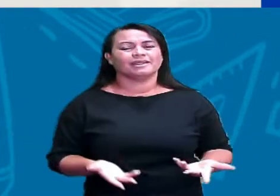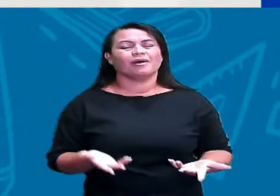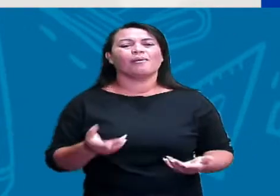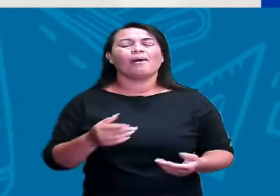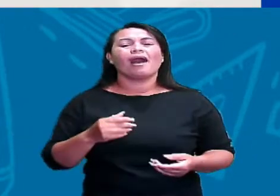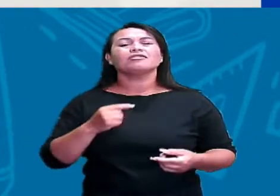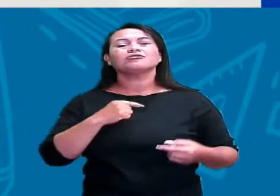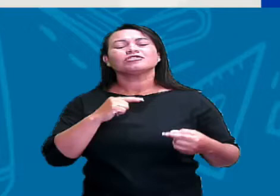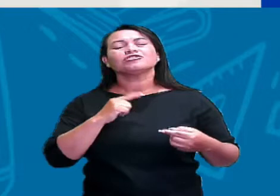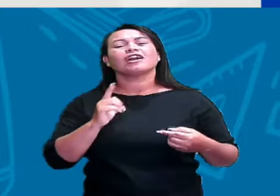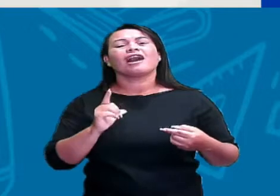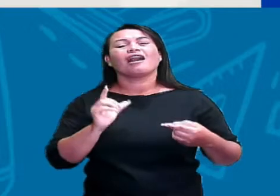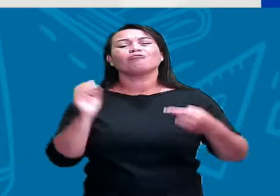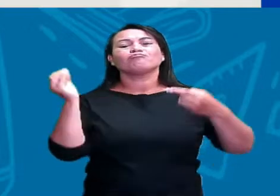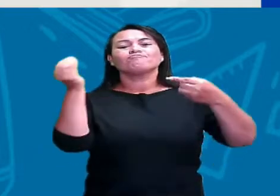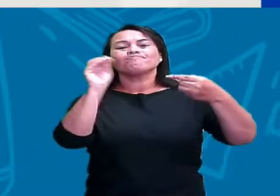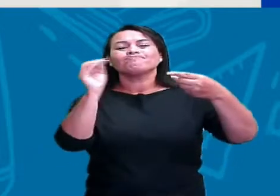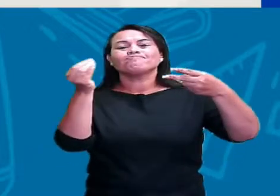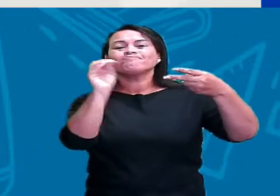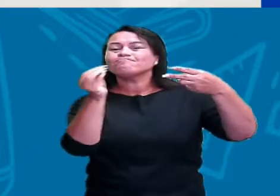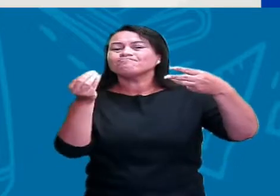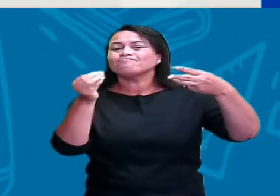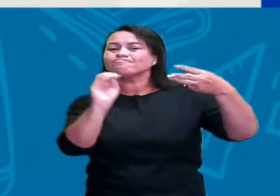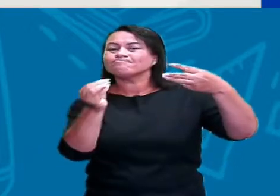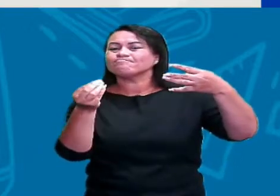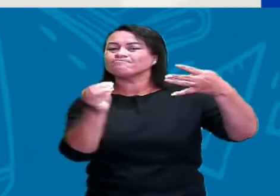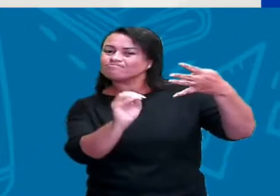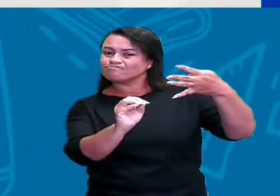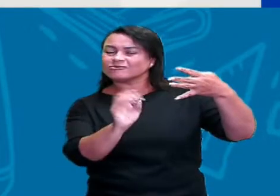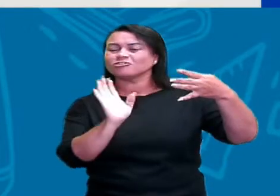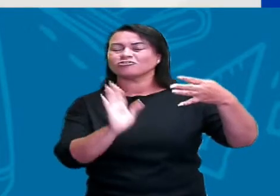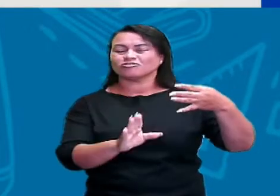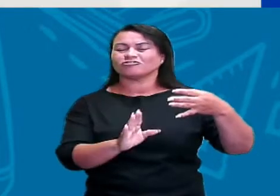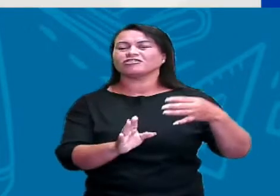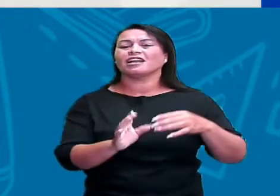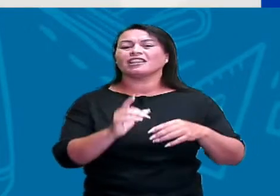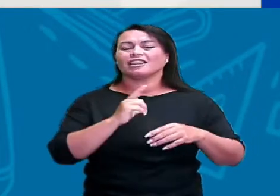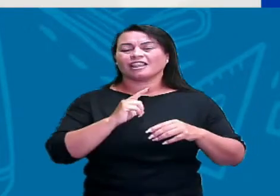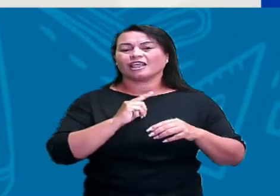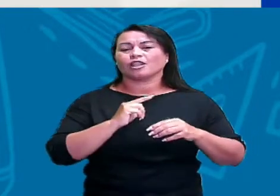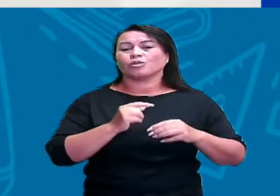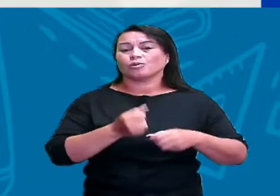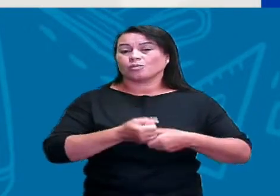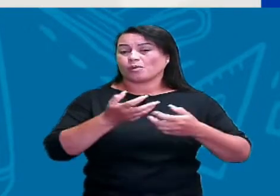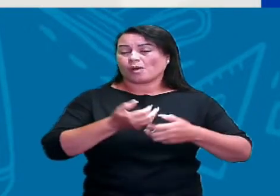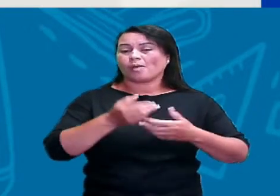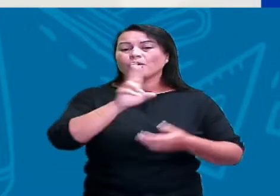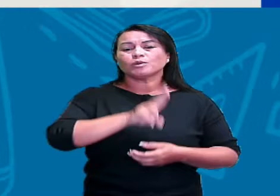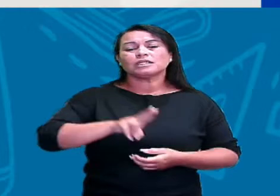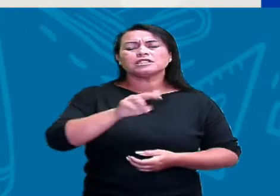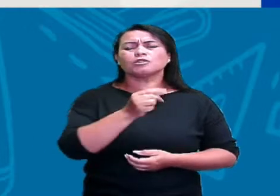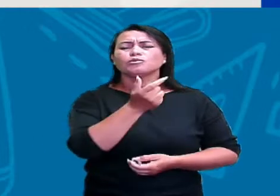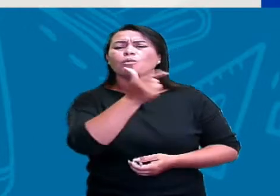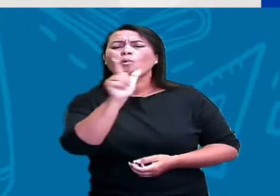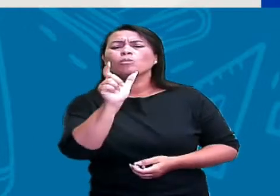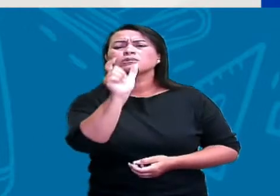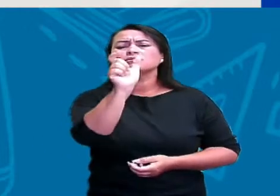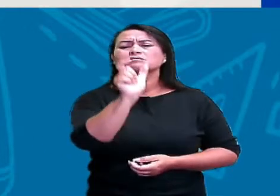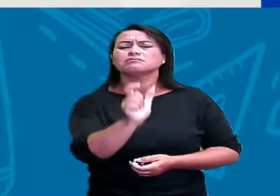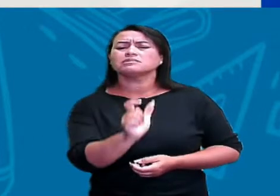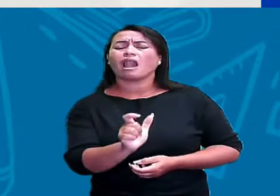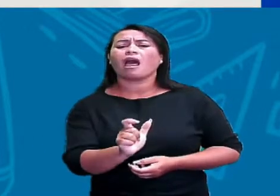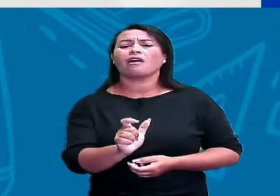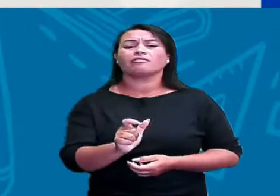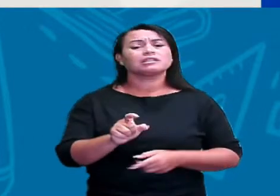o nosso poema, né, a nossa estrofe do nosso poema, utilizando outras palavras que